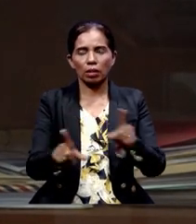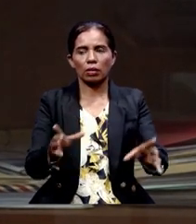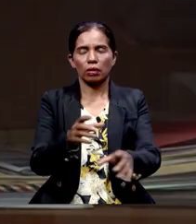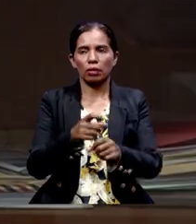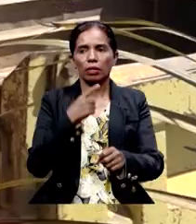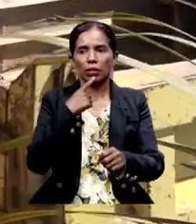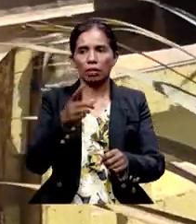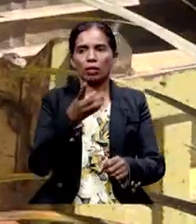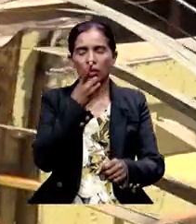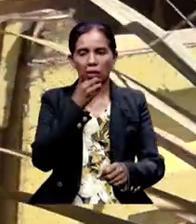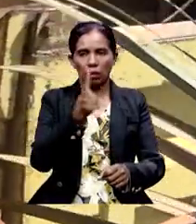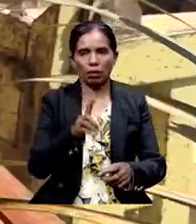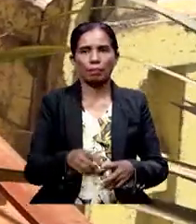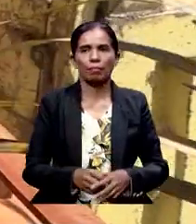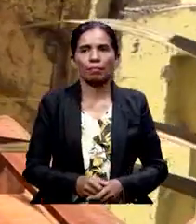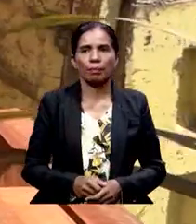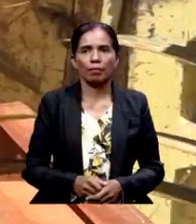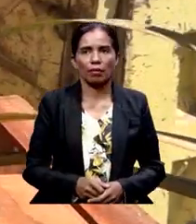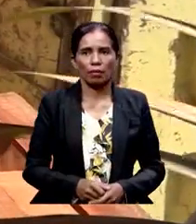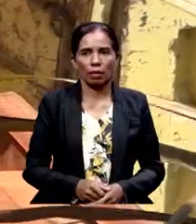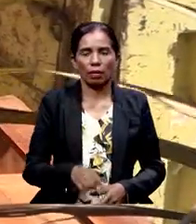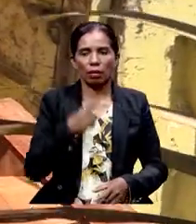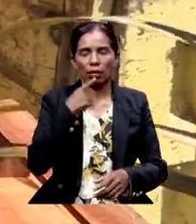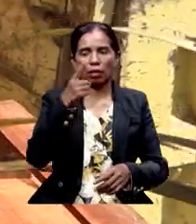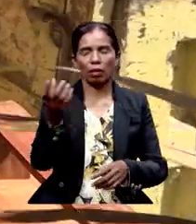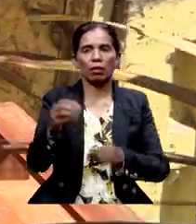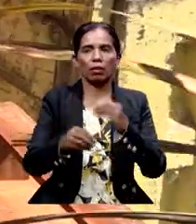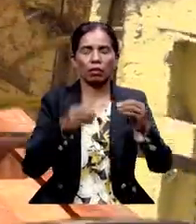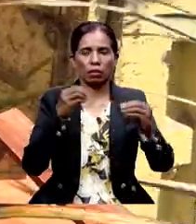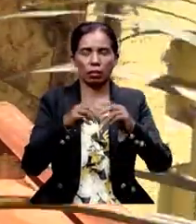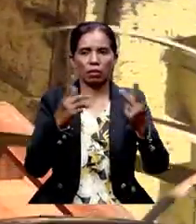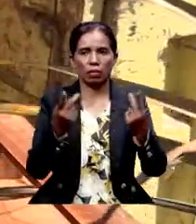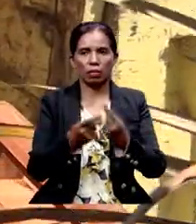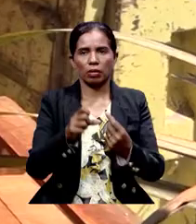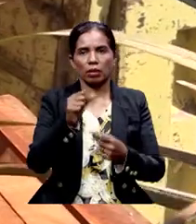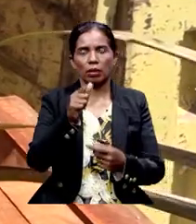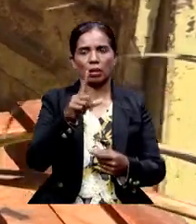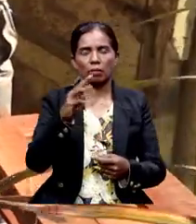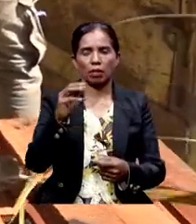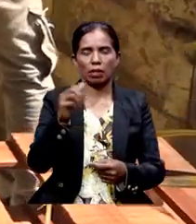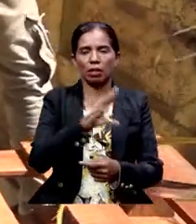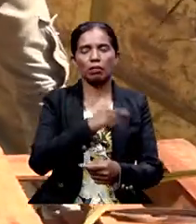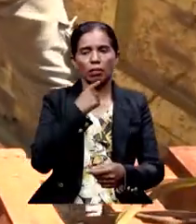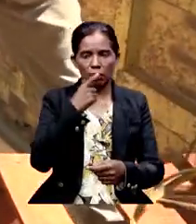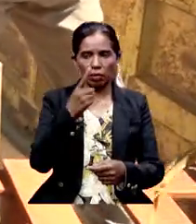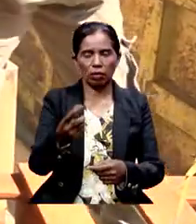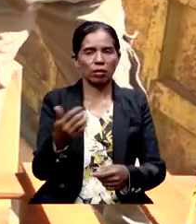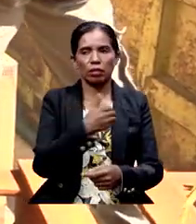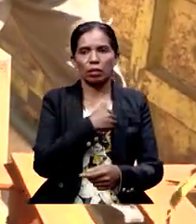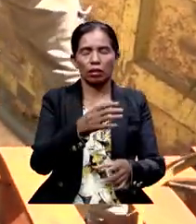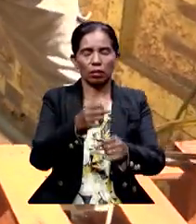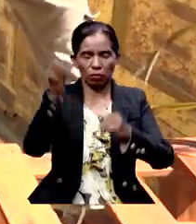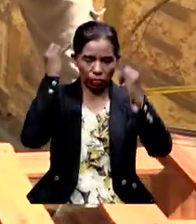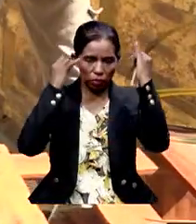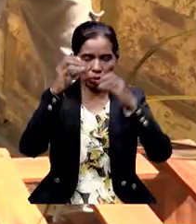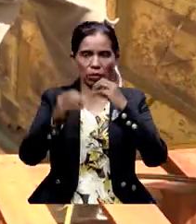hatete mai declara when hira jornalista questiona kono ba situasaun na empresa Salimago dirizenti ne hateten sira u sim